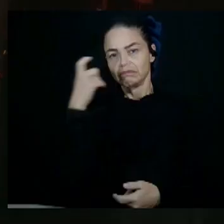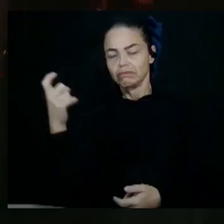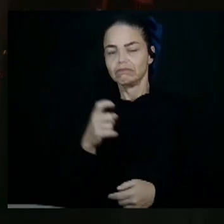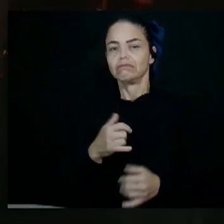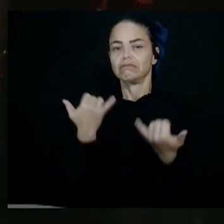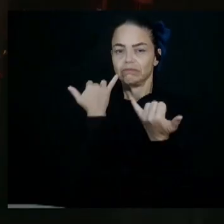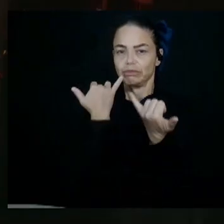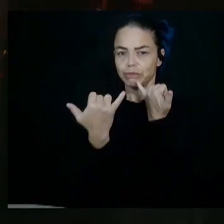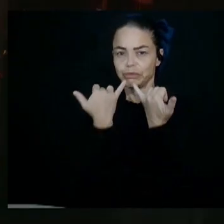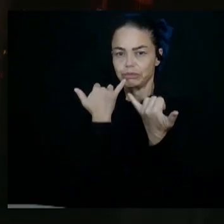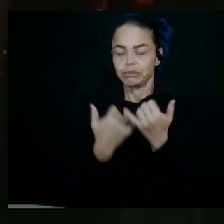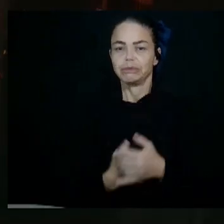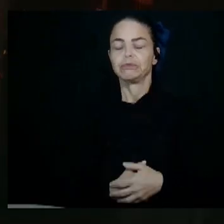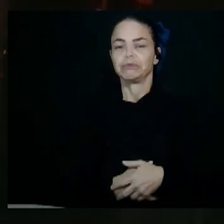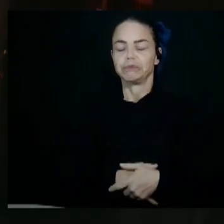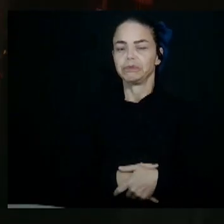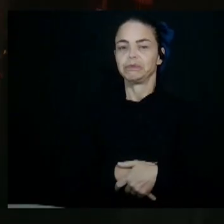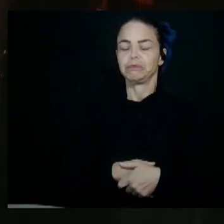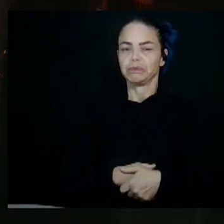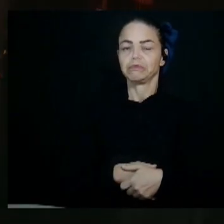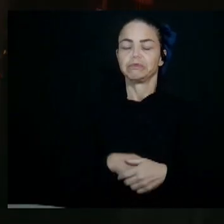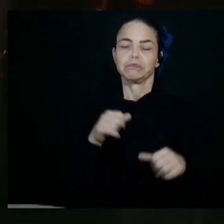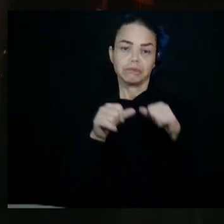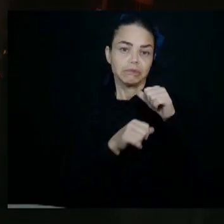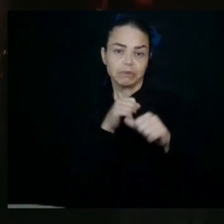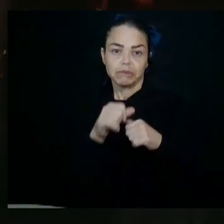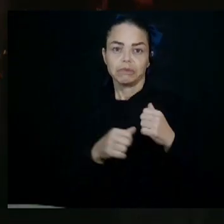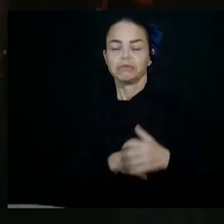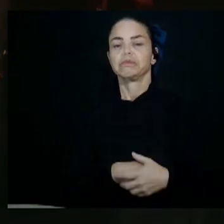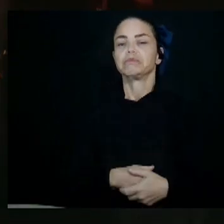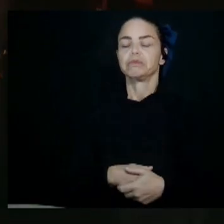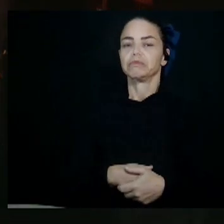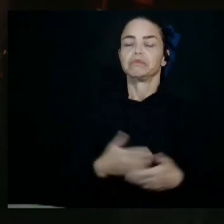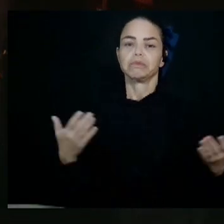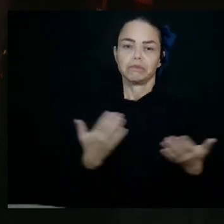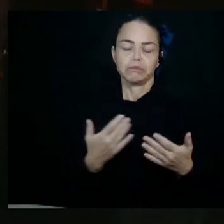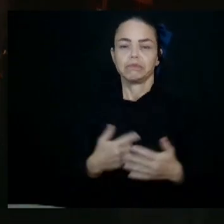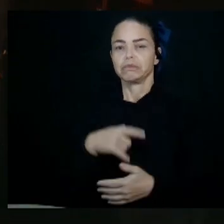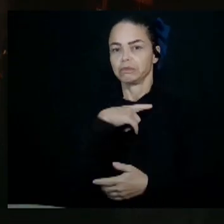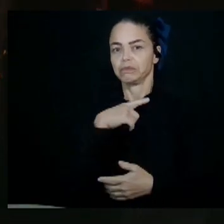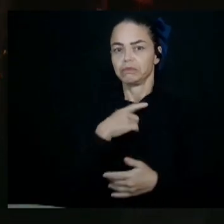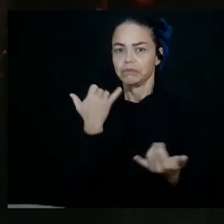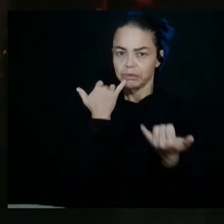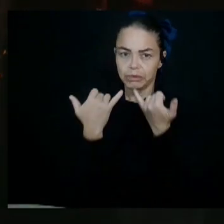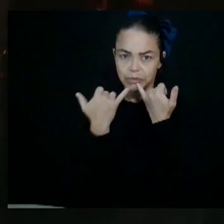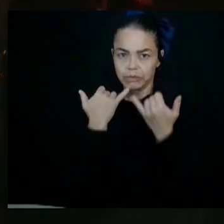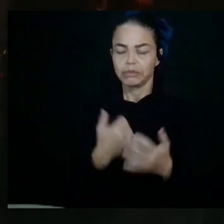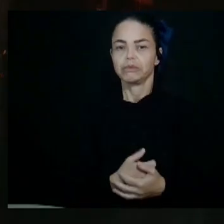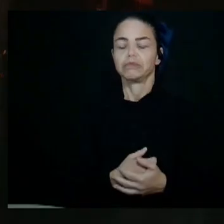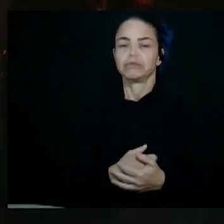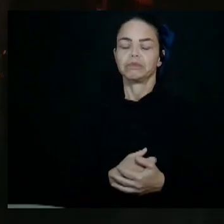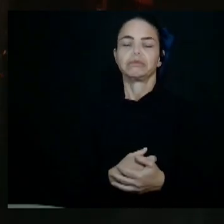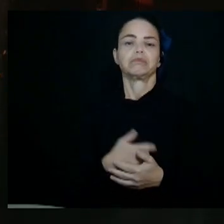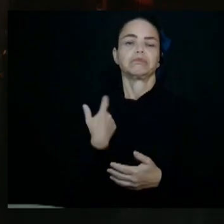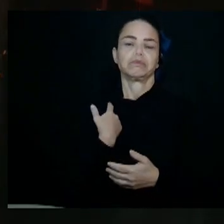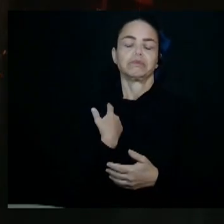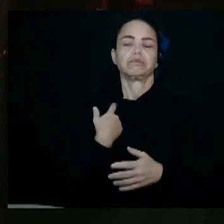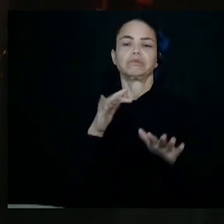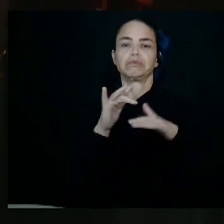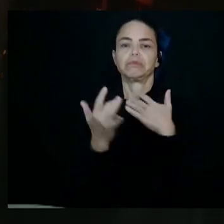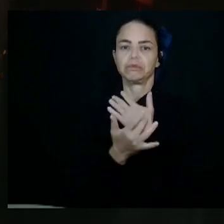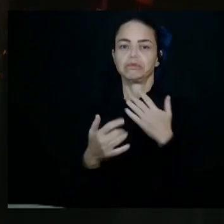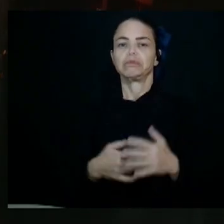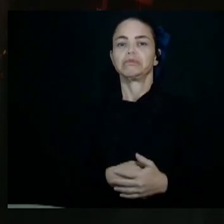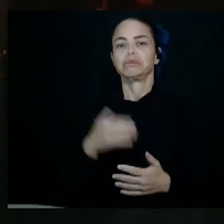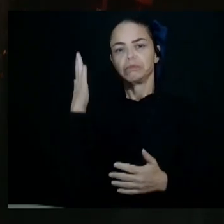informação, né? A informação, ela transforma. Com certeza. E hoje nós temos informações aí de tudo quanto é lado, com rede social, todo mundo sabe